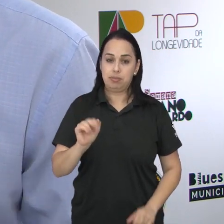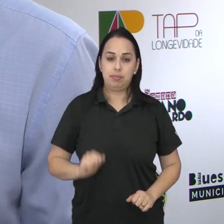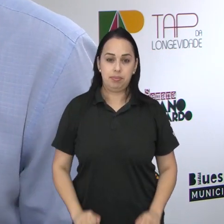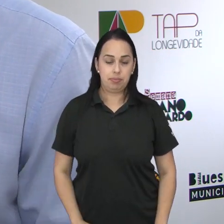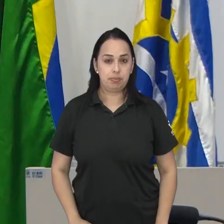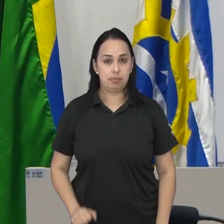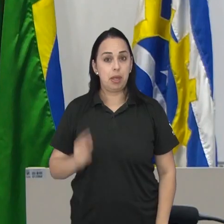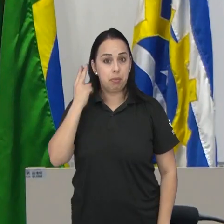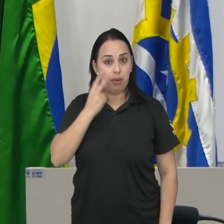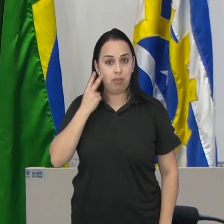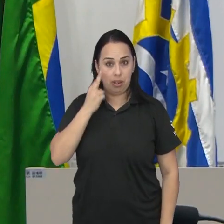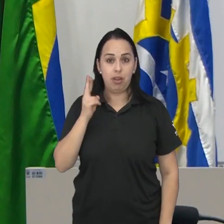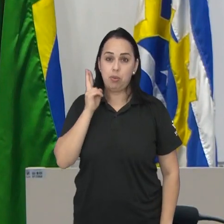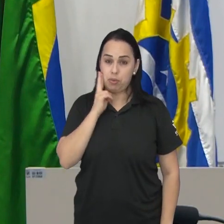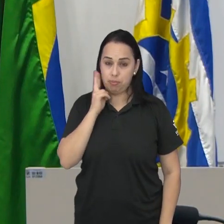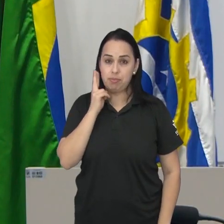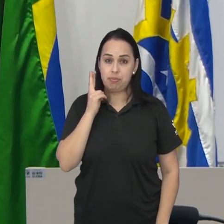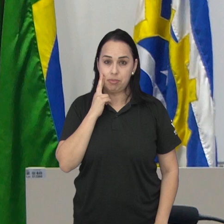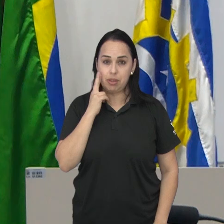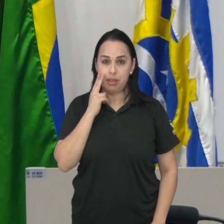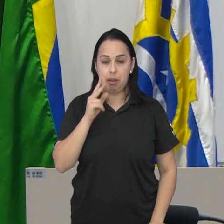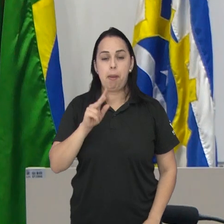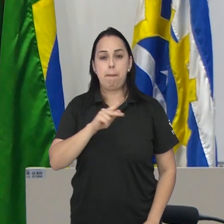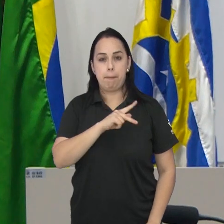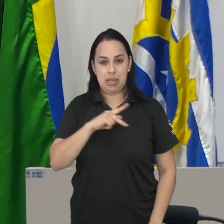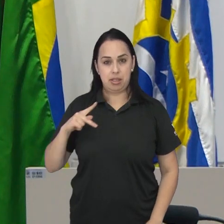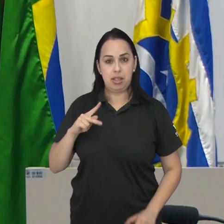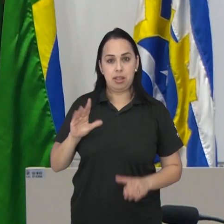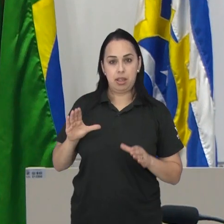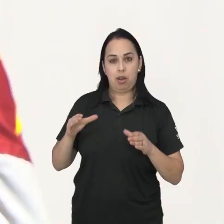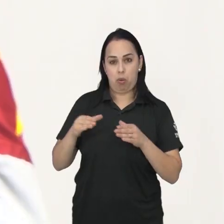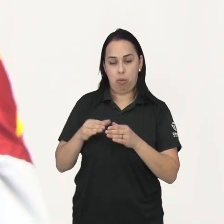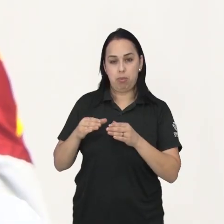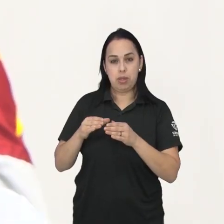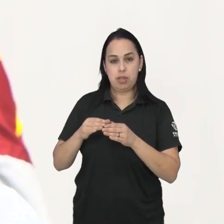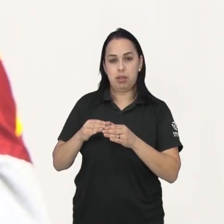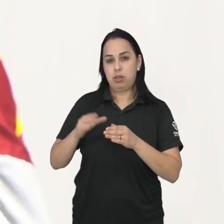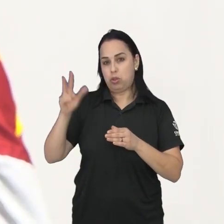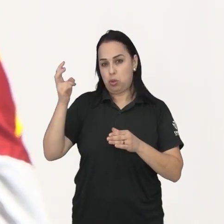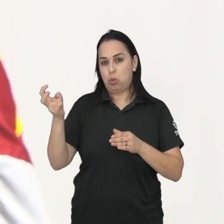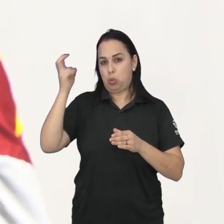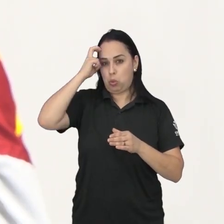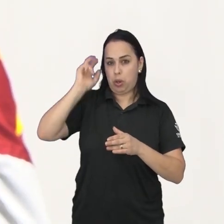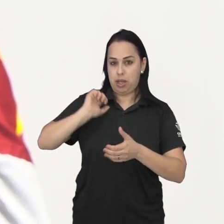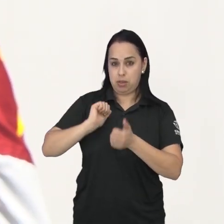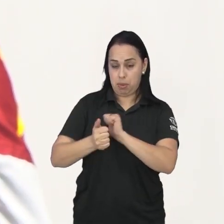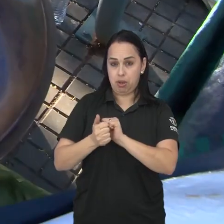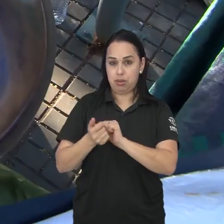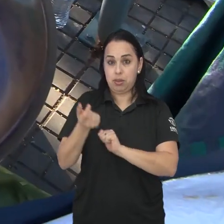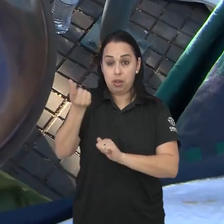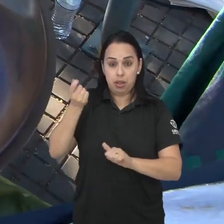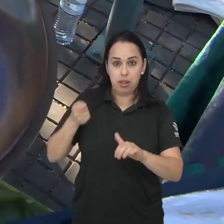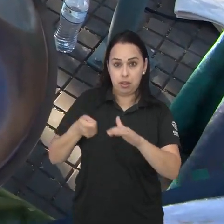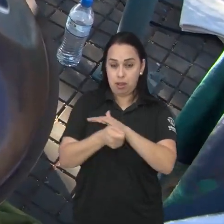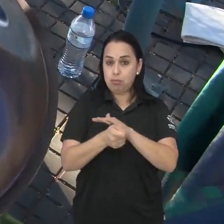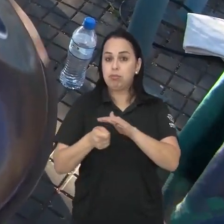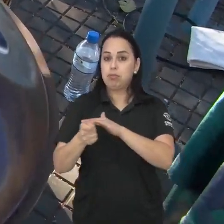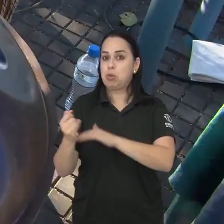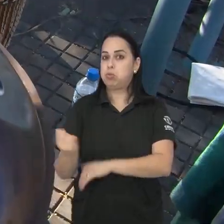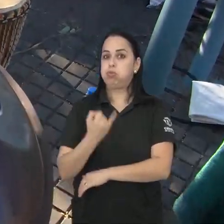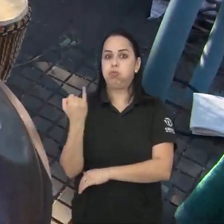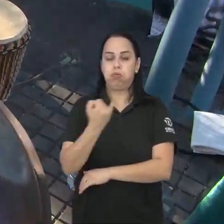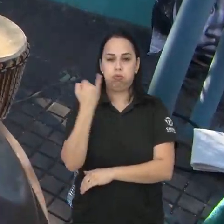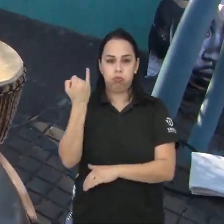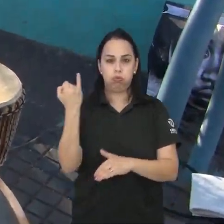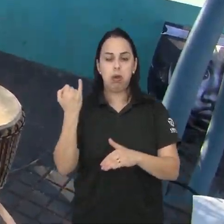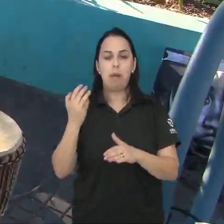edital previsto. Para o vereador Renato Santiago, presidente da Comissão de Cultura e Esporte da Câmara, o investimento nesses